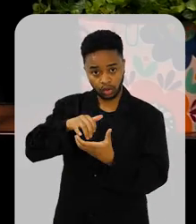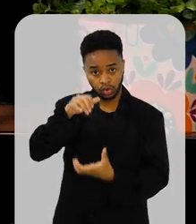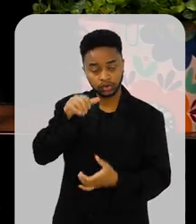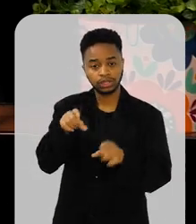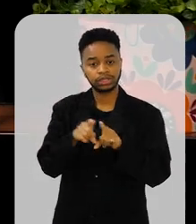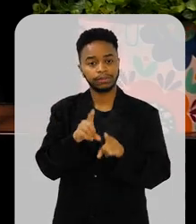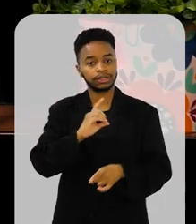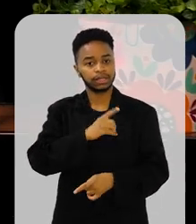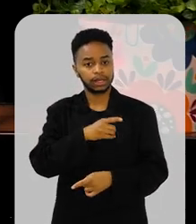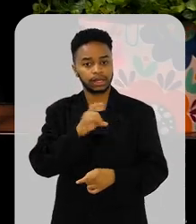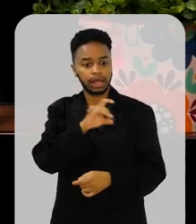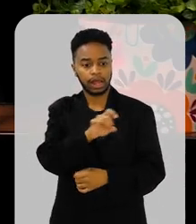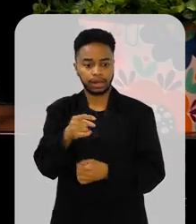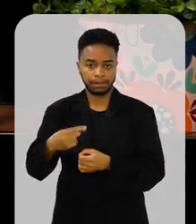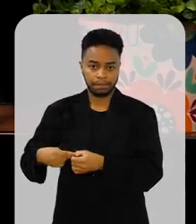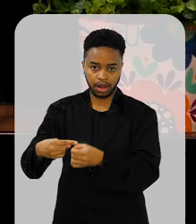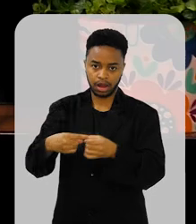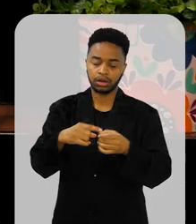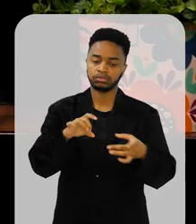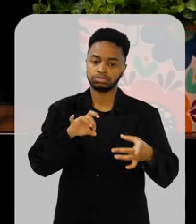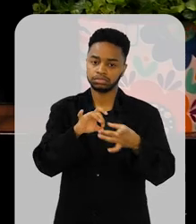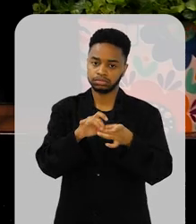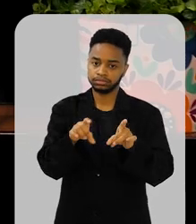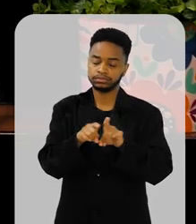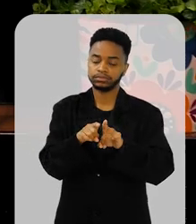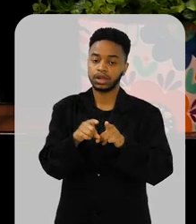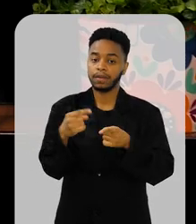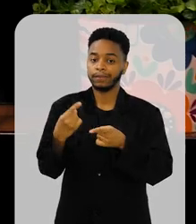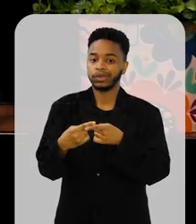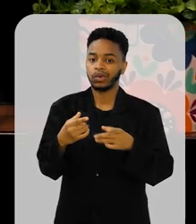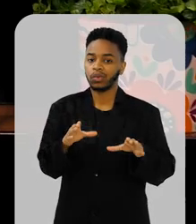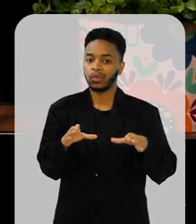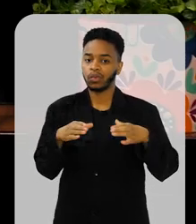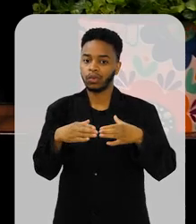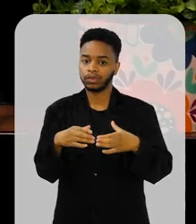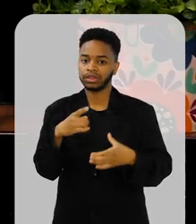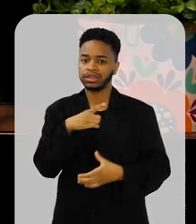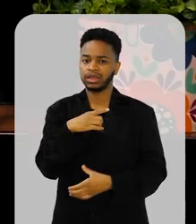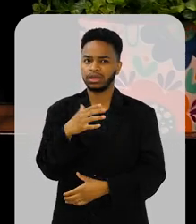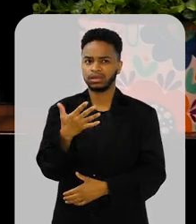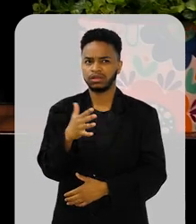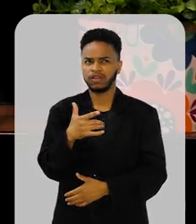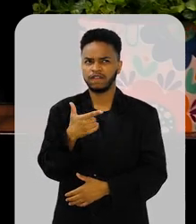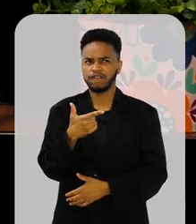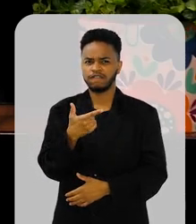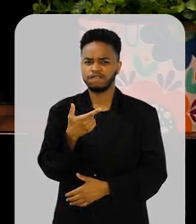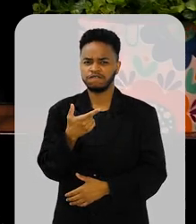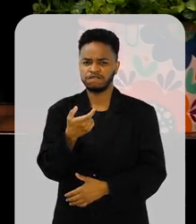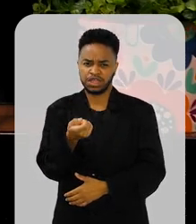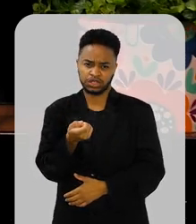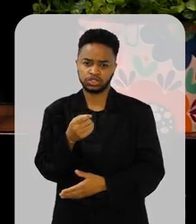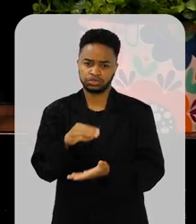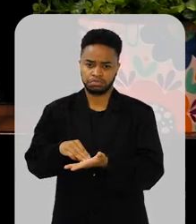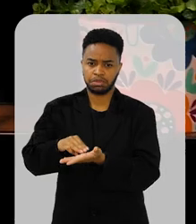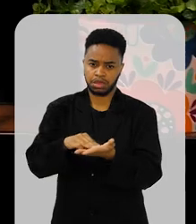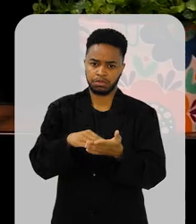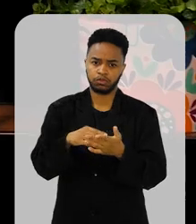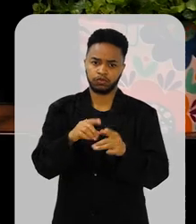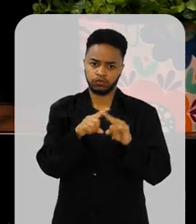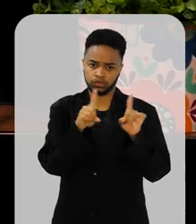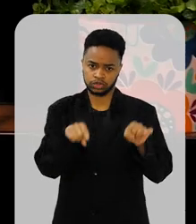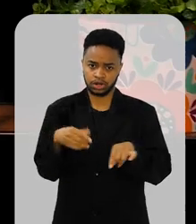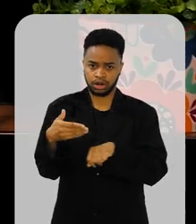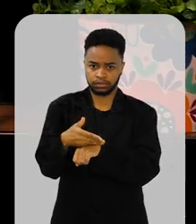dos bairros também. Né? A comissão tem 20 e poucos membros,